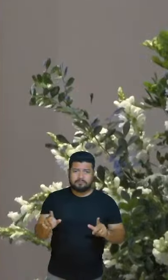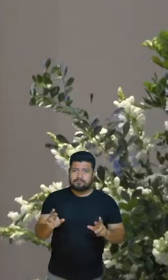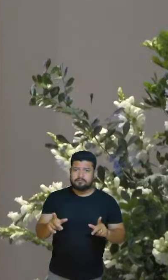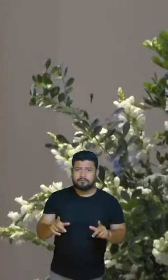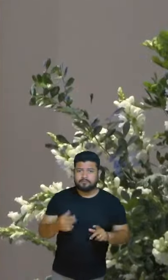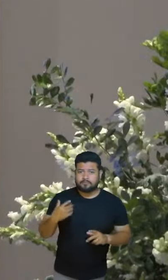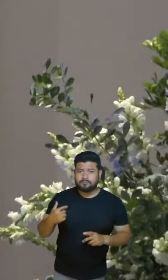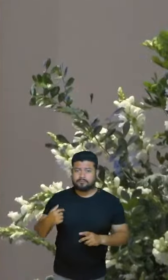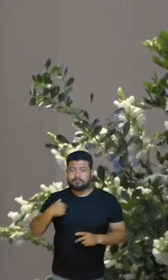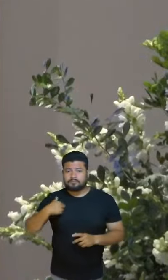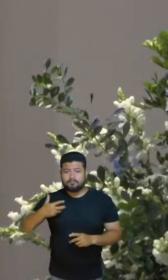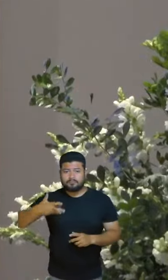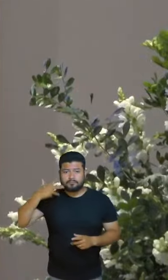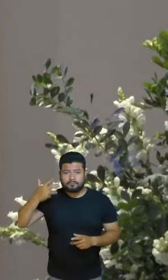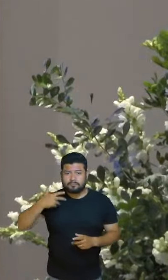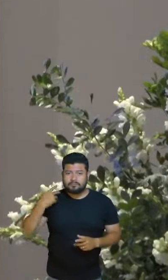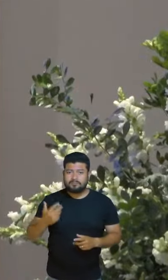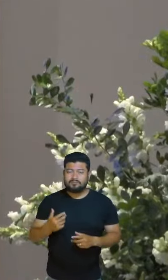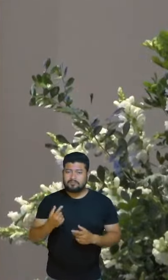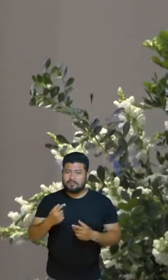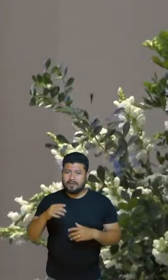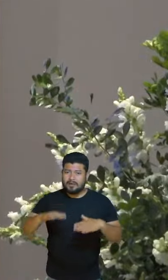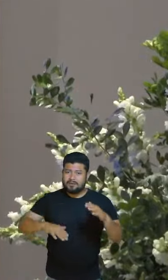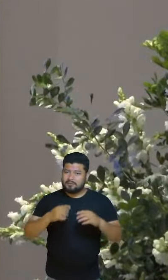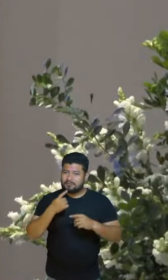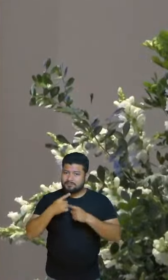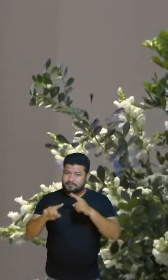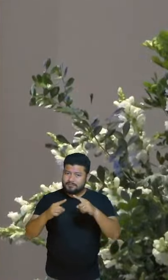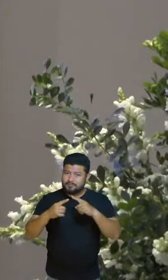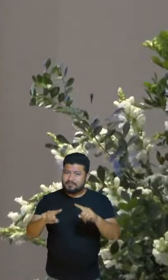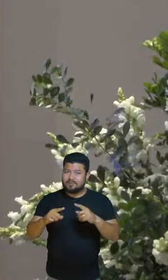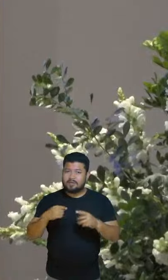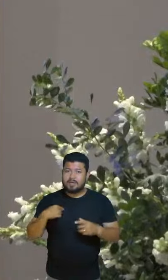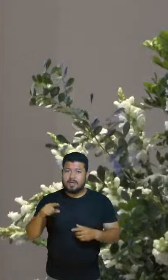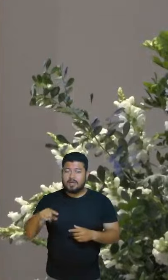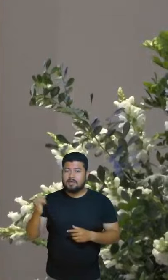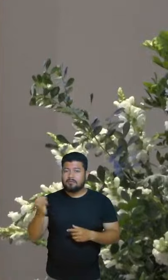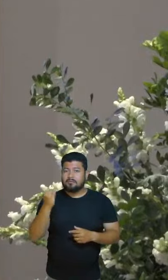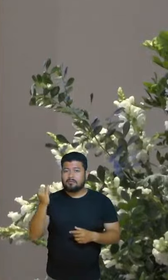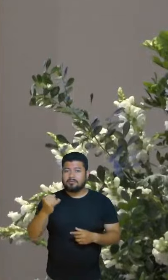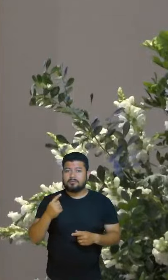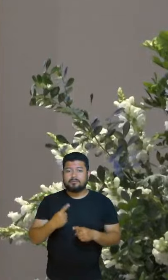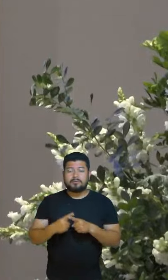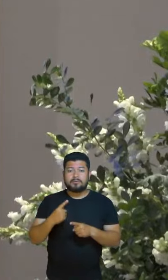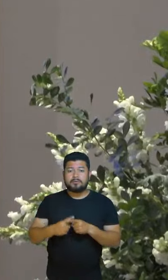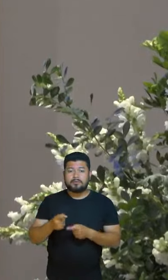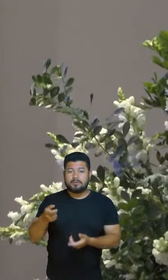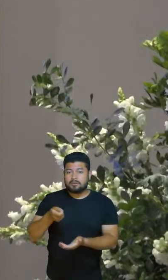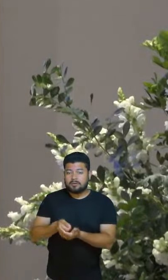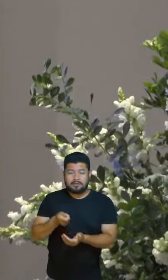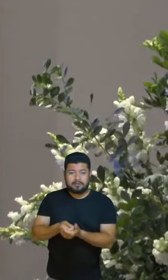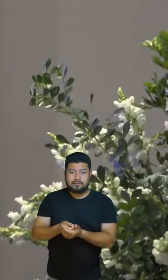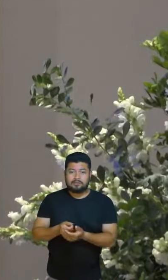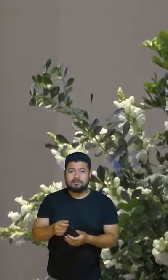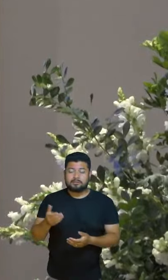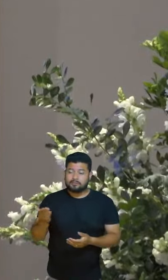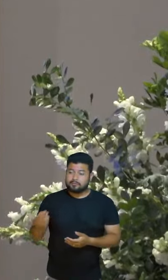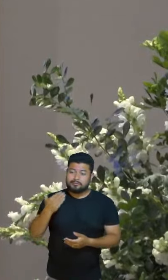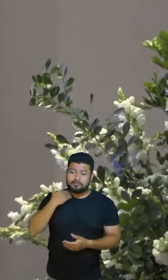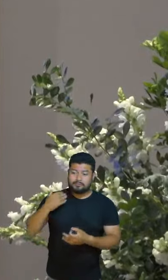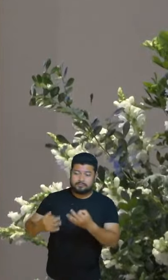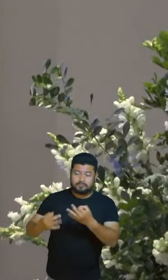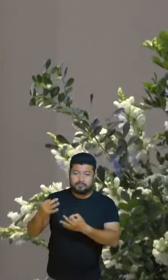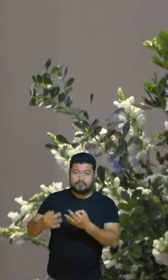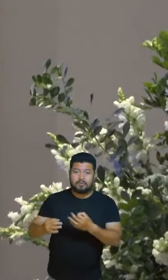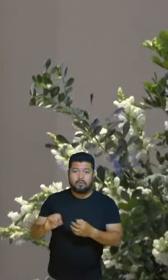crítico meio meio enoo mas ele é de muita importância porque ele vai exigir tanto do juiz como das